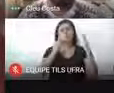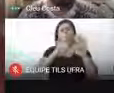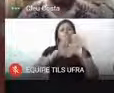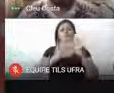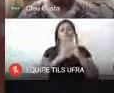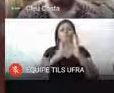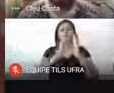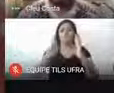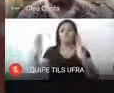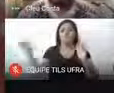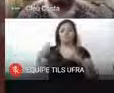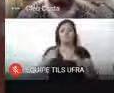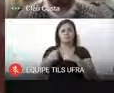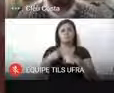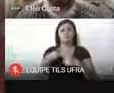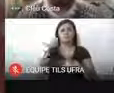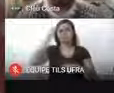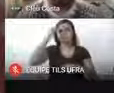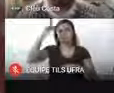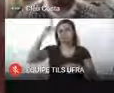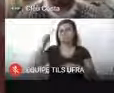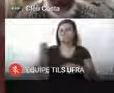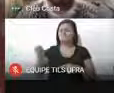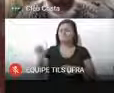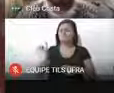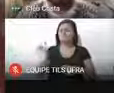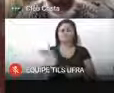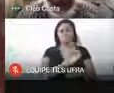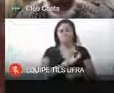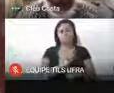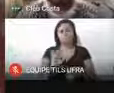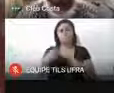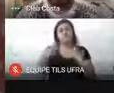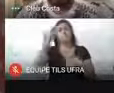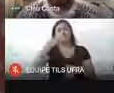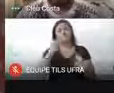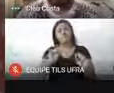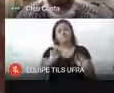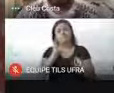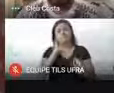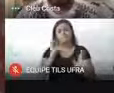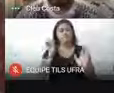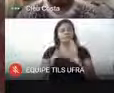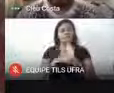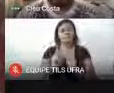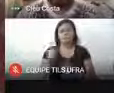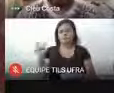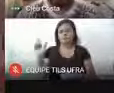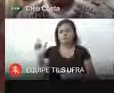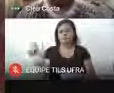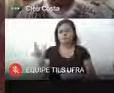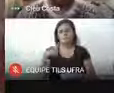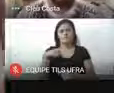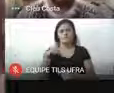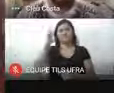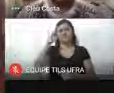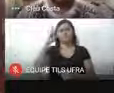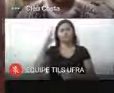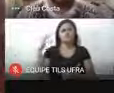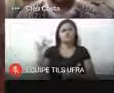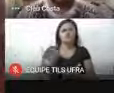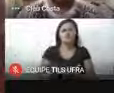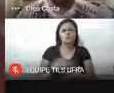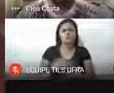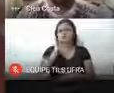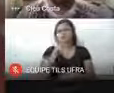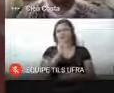se nota quando o senhor conta que, ao perguntar de uma palavra, vem toda uma história, toda uma narrativa,